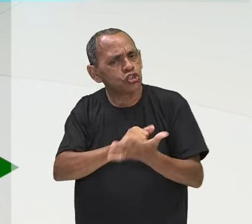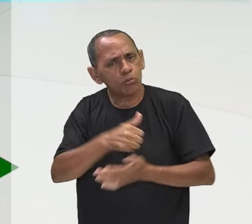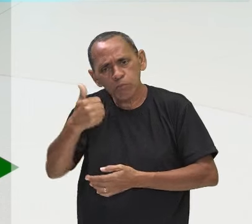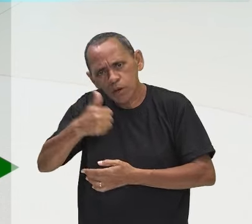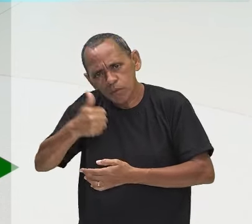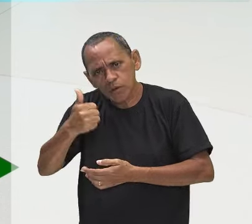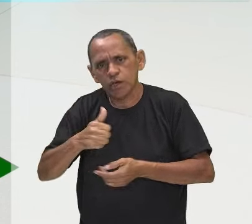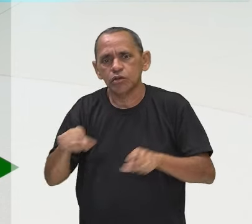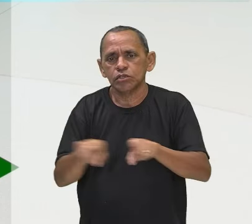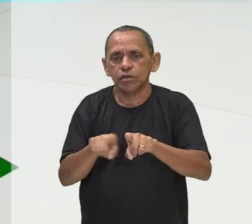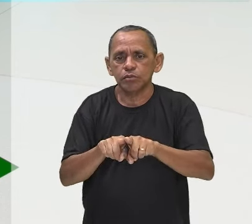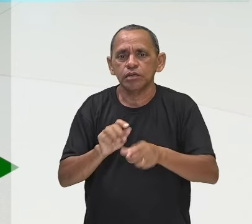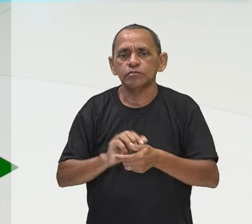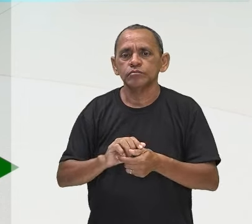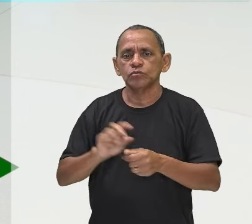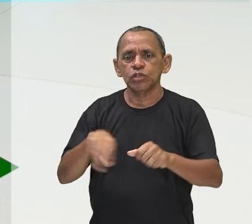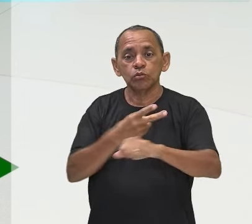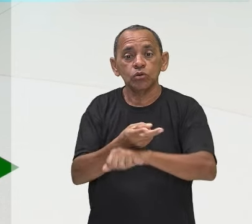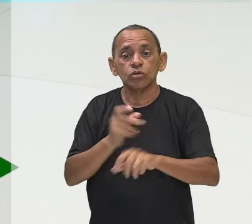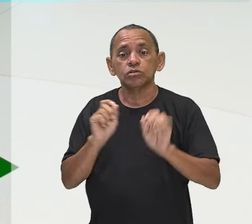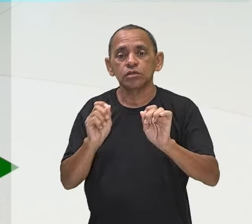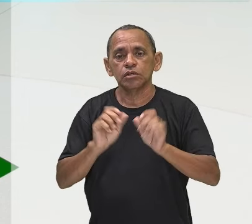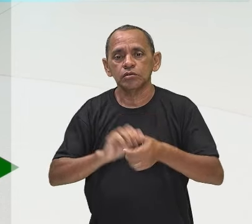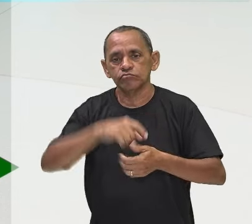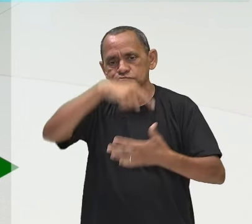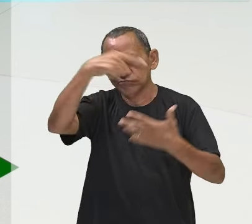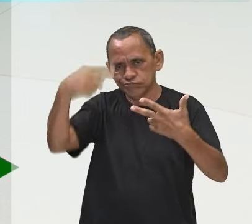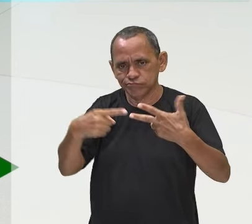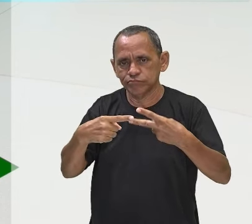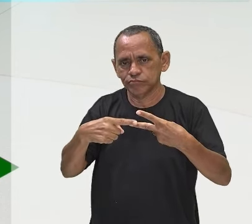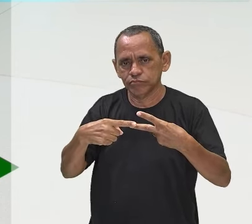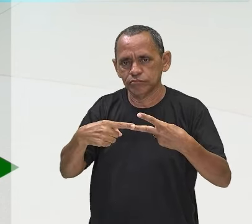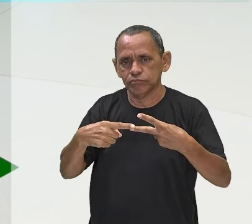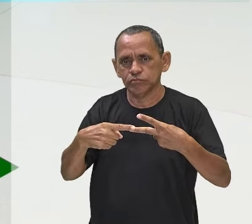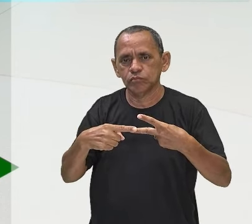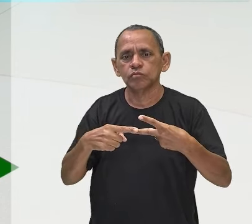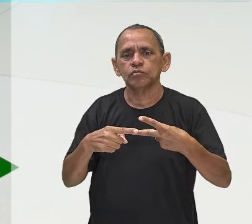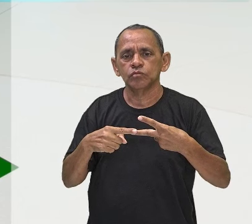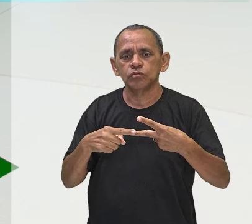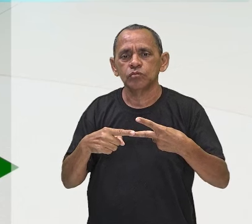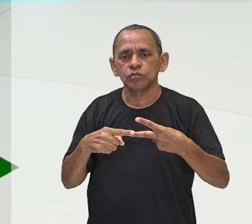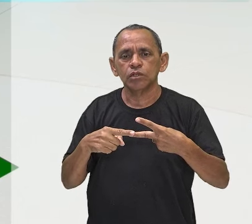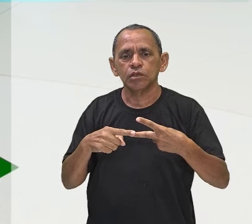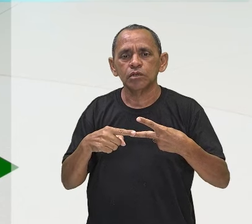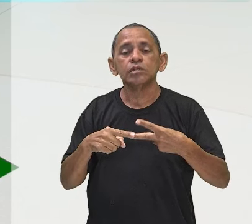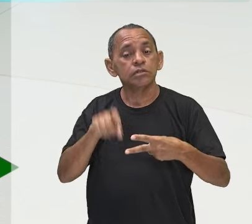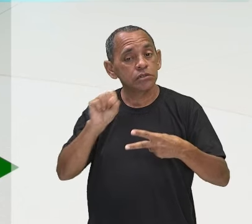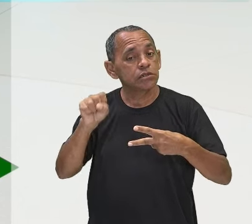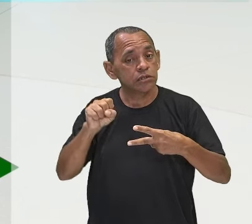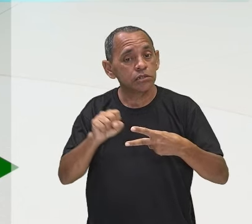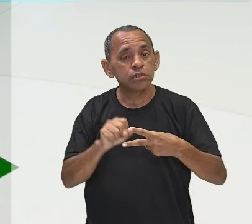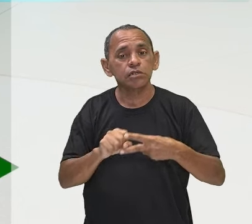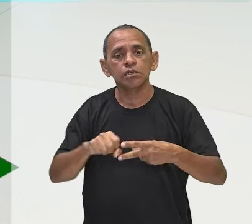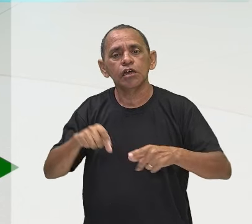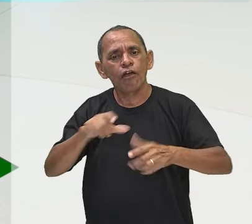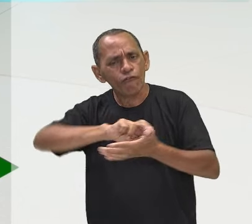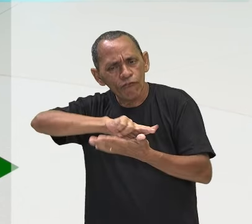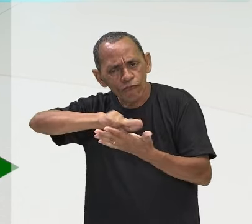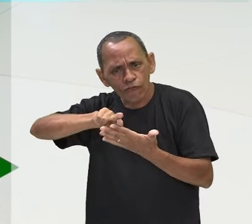Depois nós vamos ter a outra escola literária, aí sim é considerada, porque nós vamos ter o surgimento ali de várias obras literárias, de